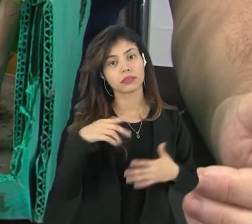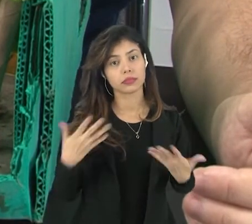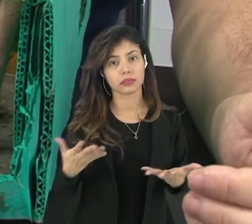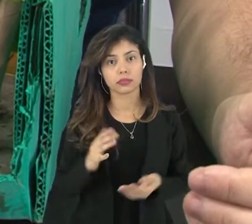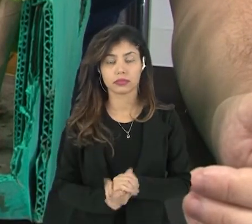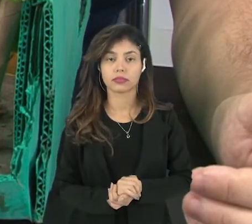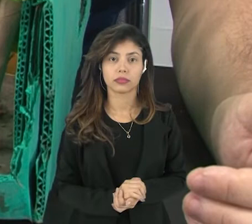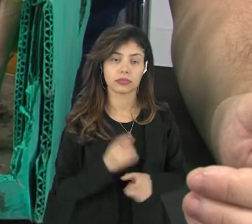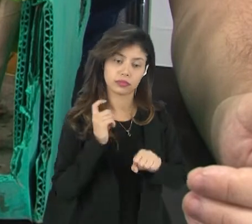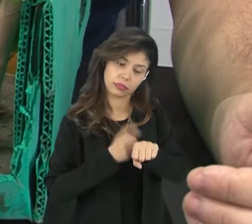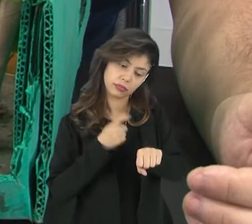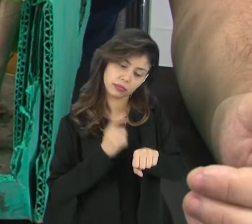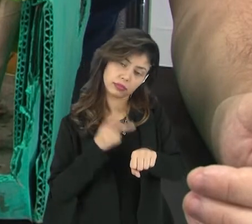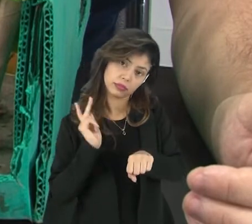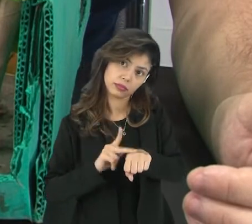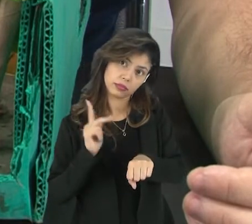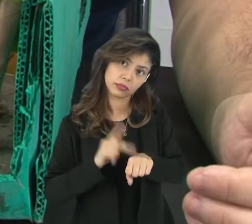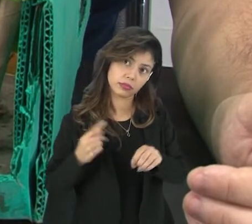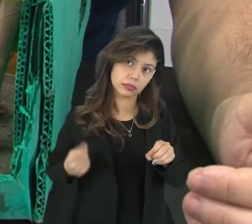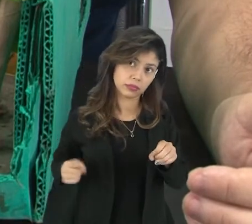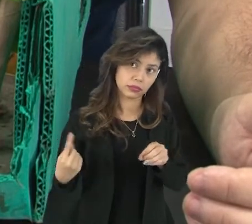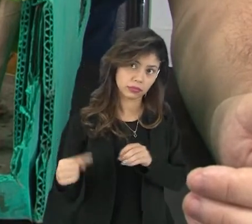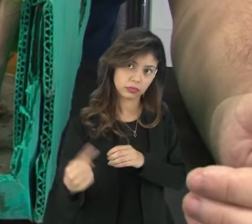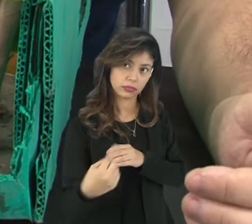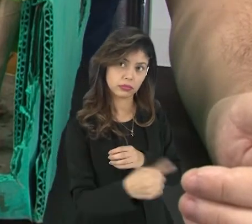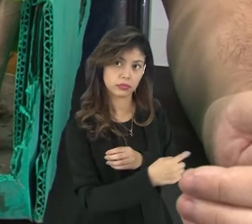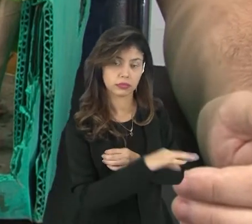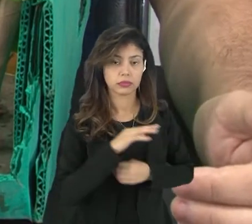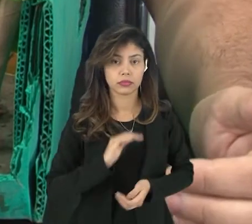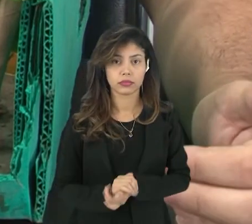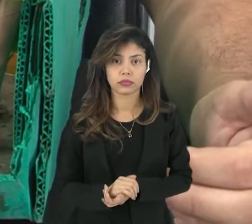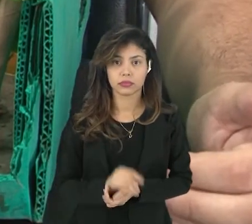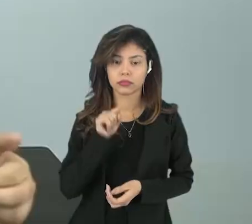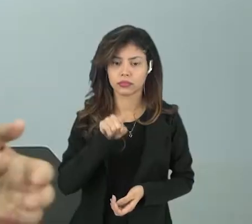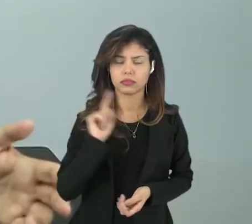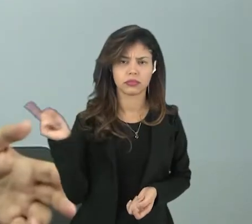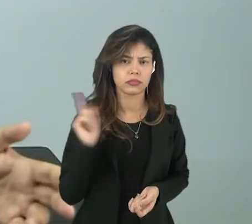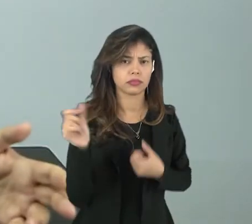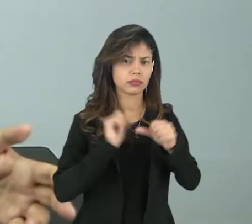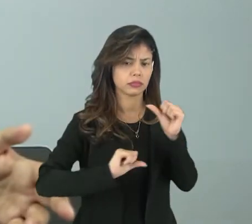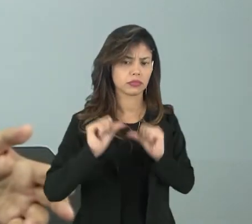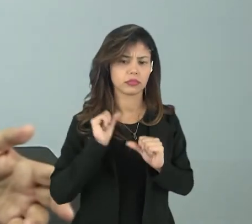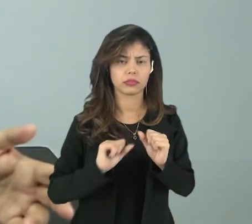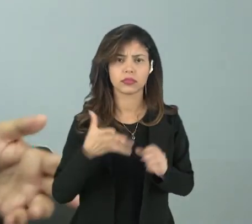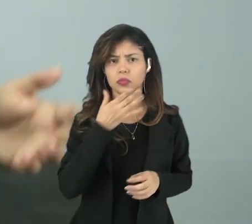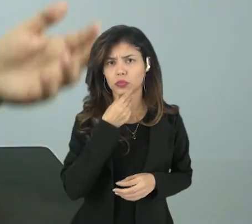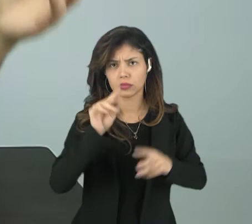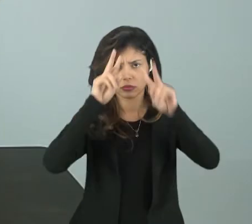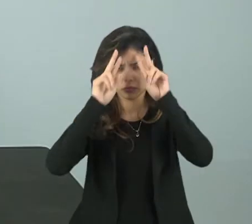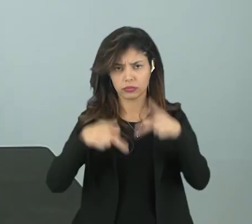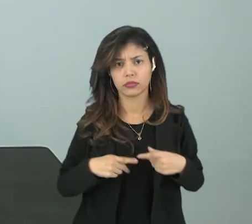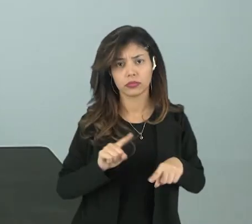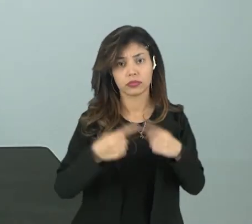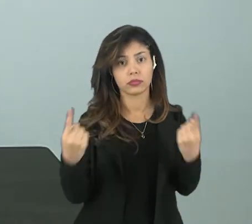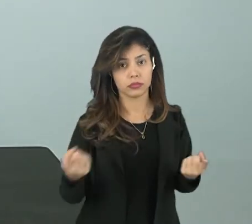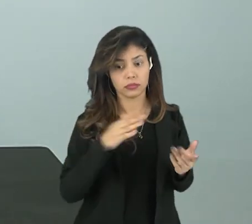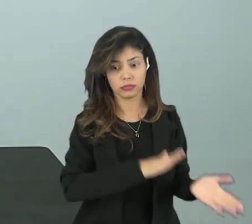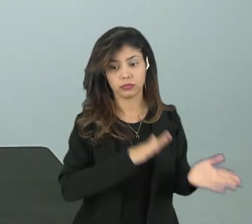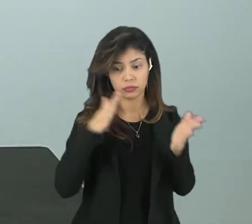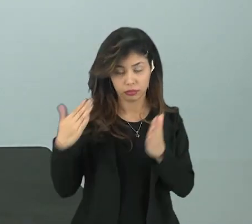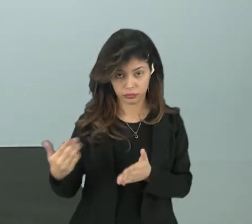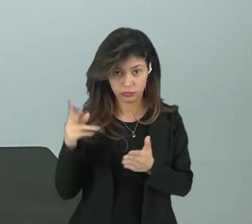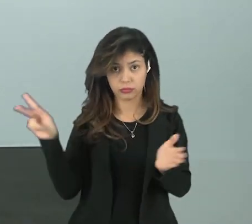com pedras, ó, pedras ao redor e tudo mais. E ele não foi modificado pelo homem. Mas a partir do